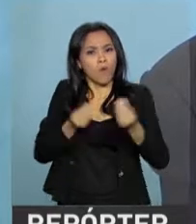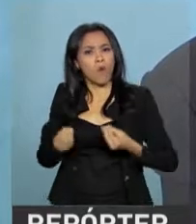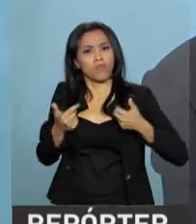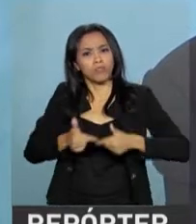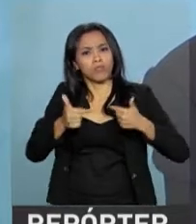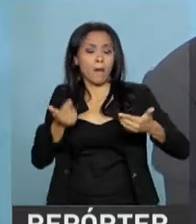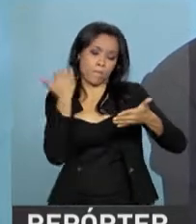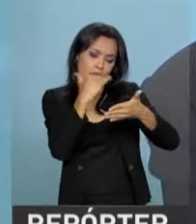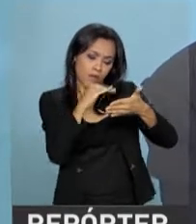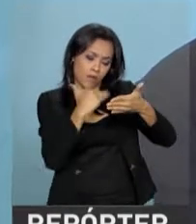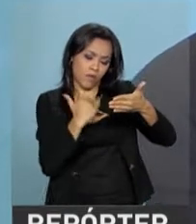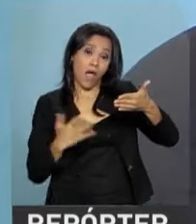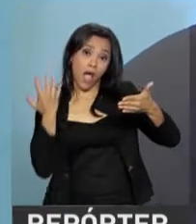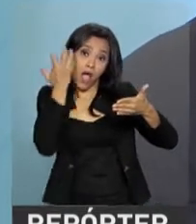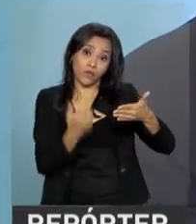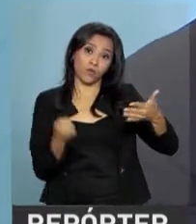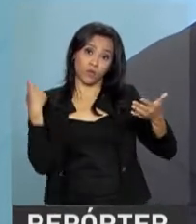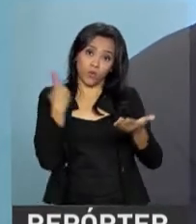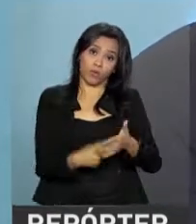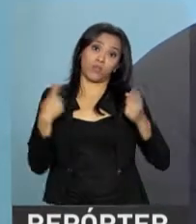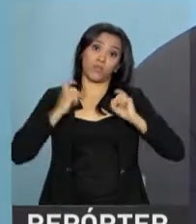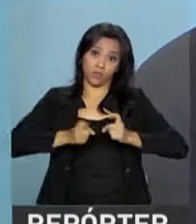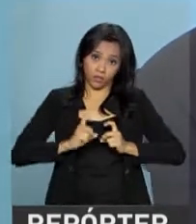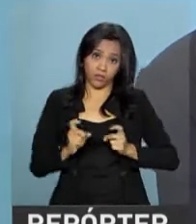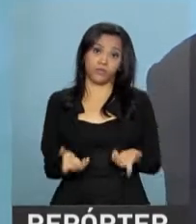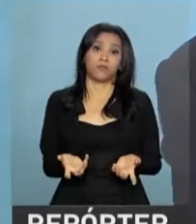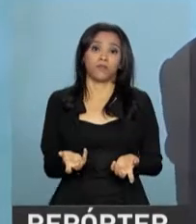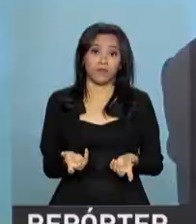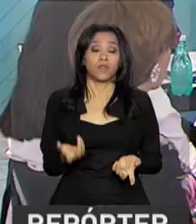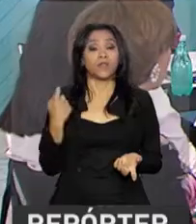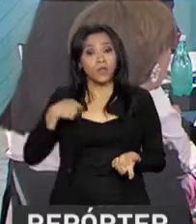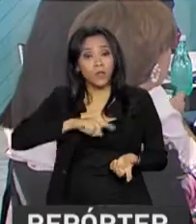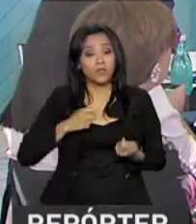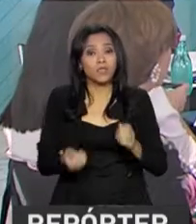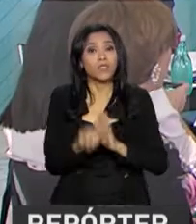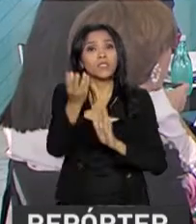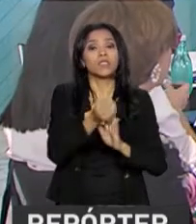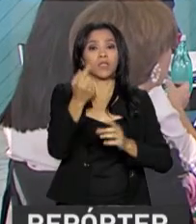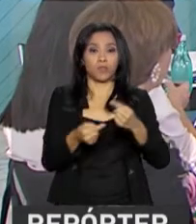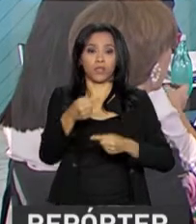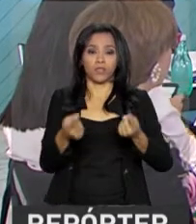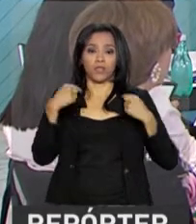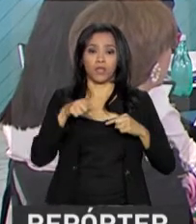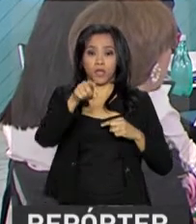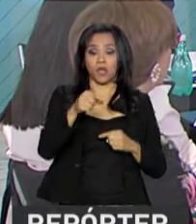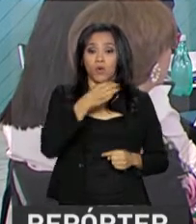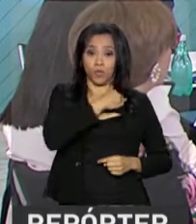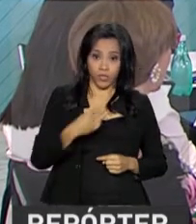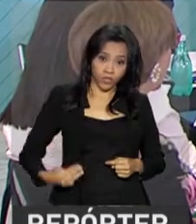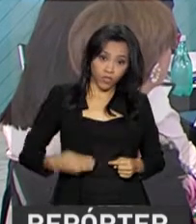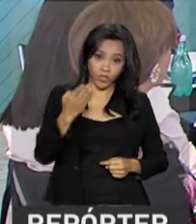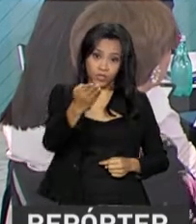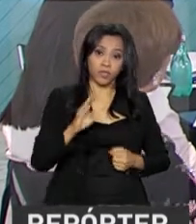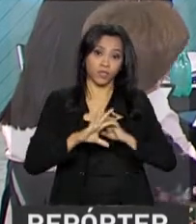uma contrapartida, porque esse é o papel da União Federal, a indução de políticas. O ministro extraordinário da Segurança Pública falou